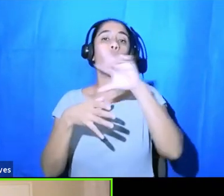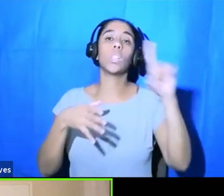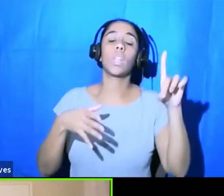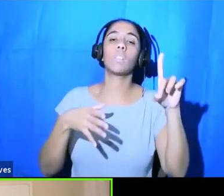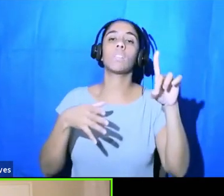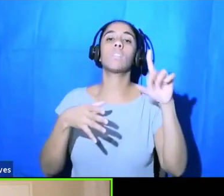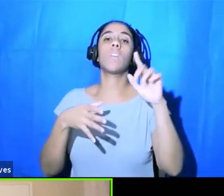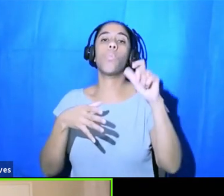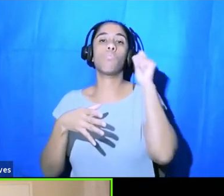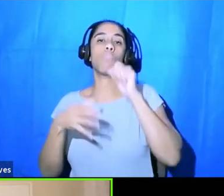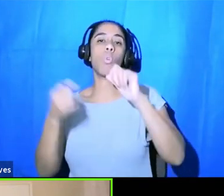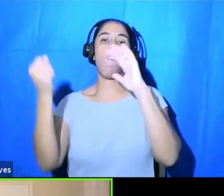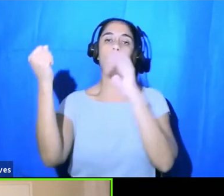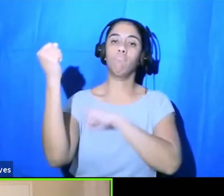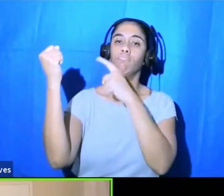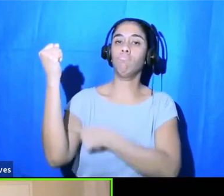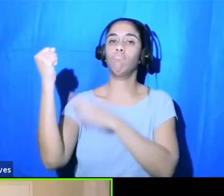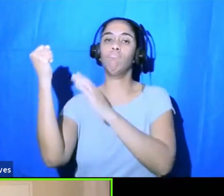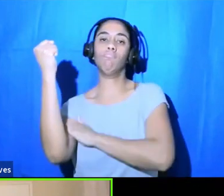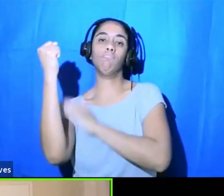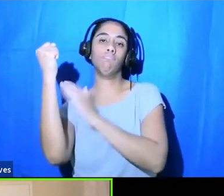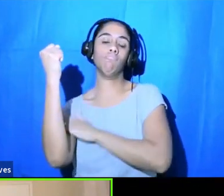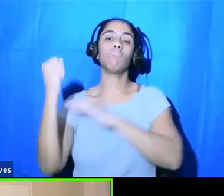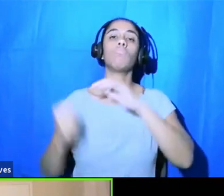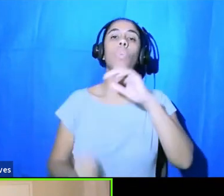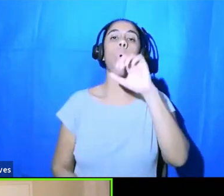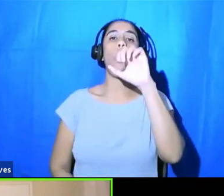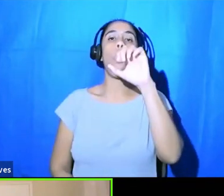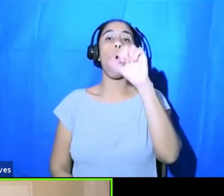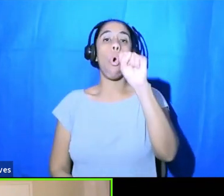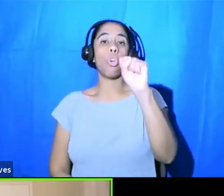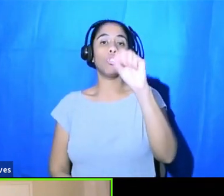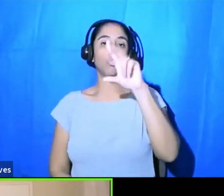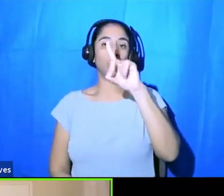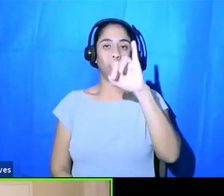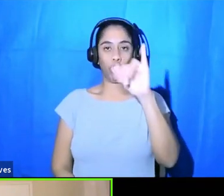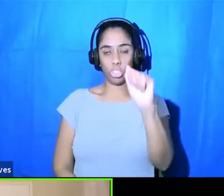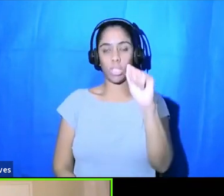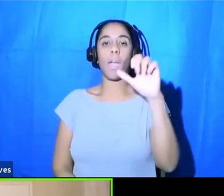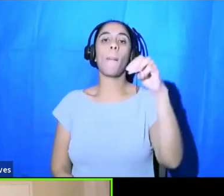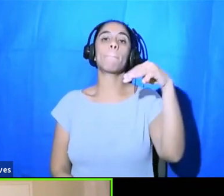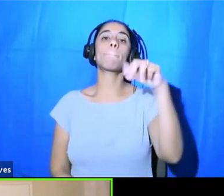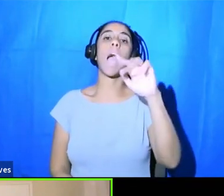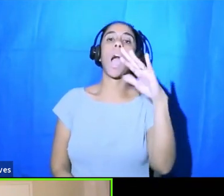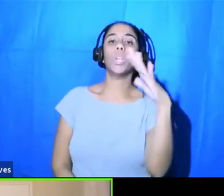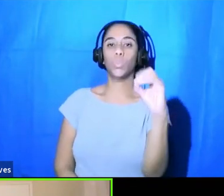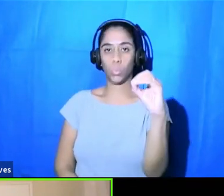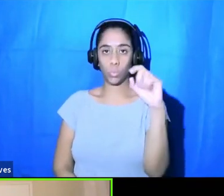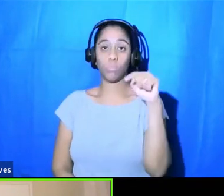feminista por o processo de huelga general feminista em nosso país, do 8 de março.